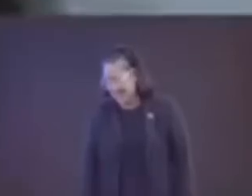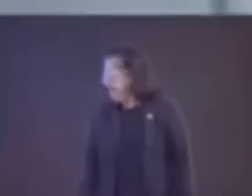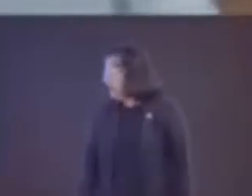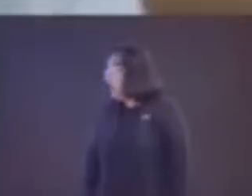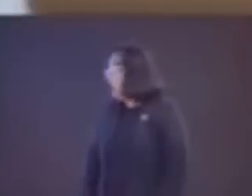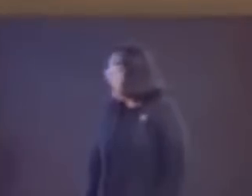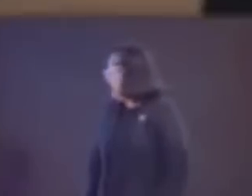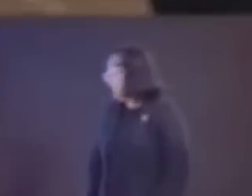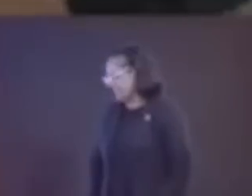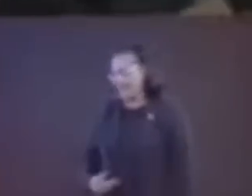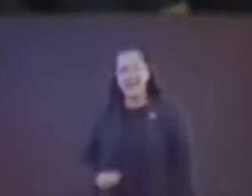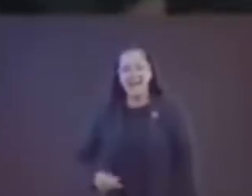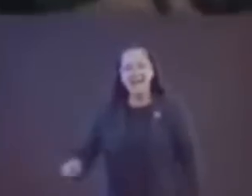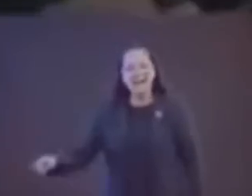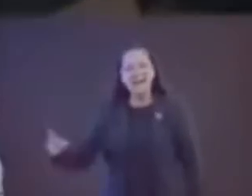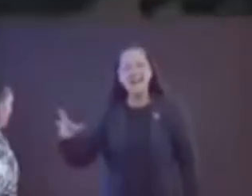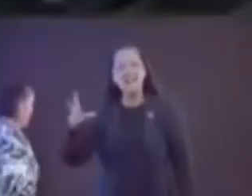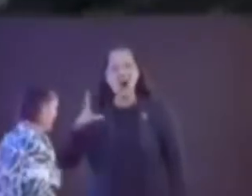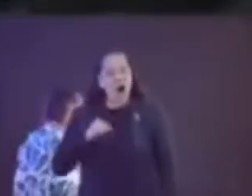Olha, Nilma, a situação.